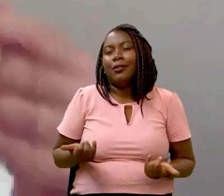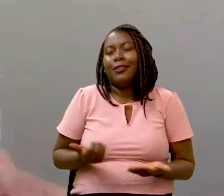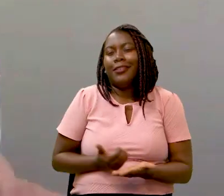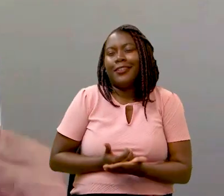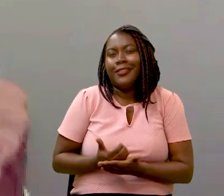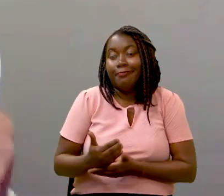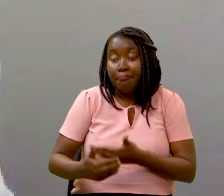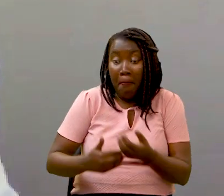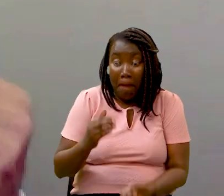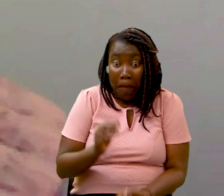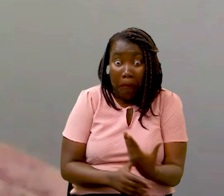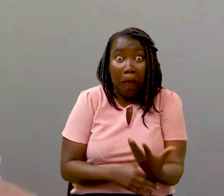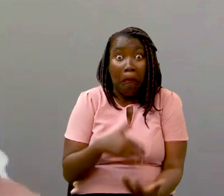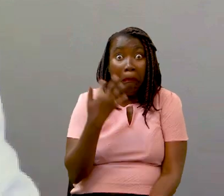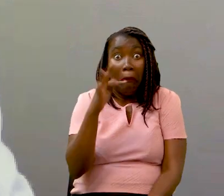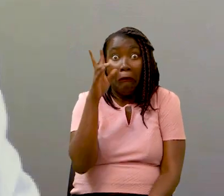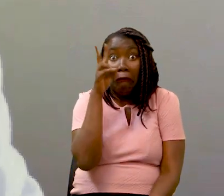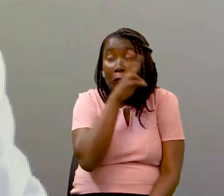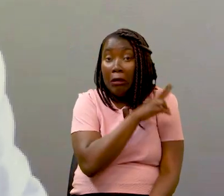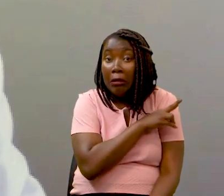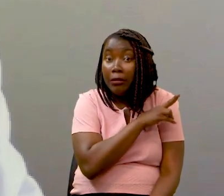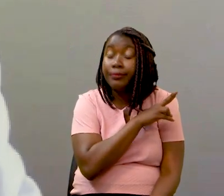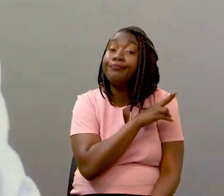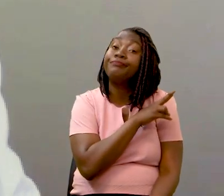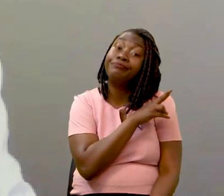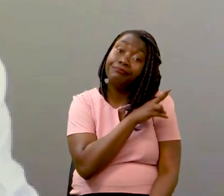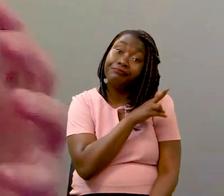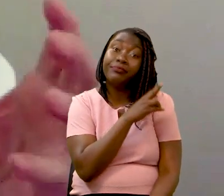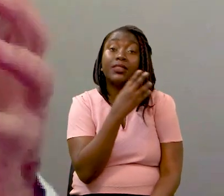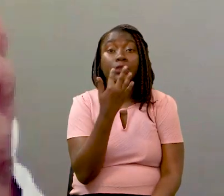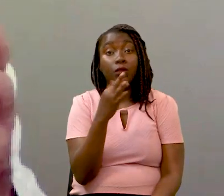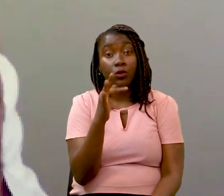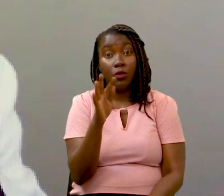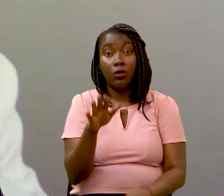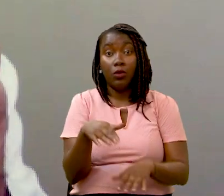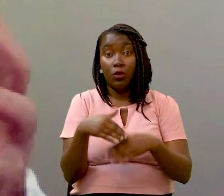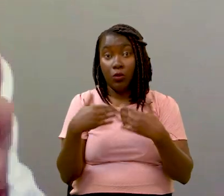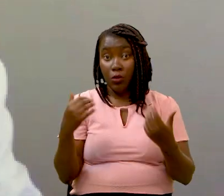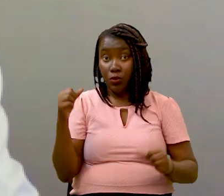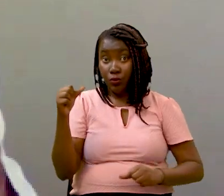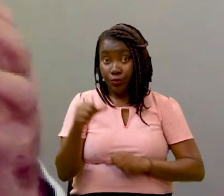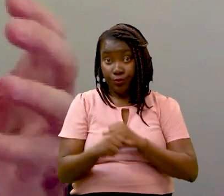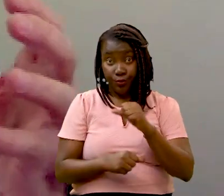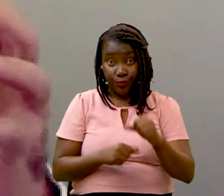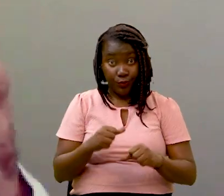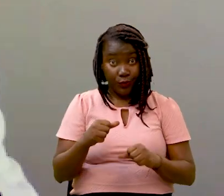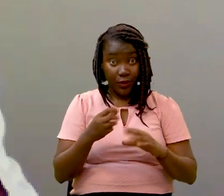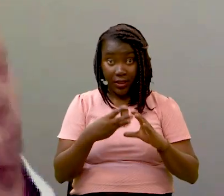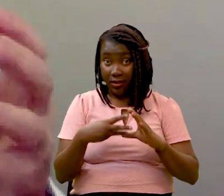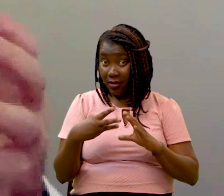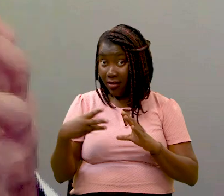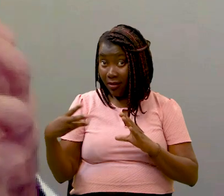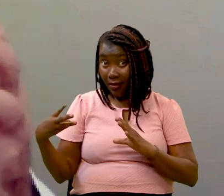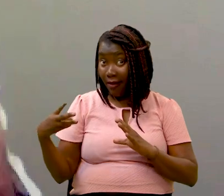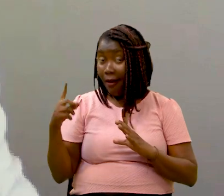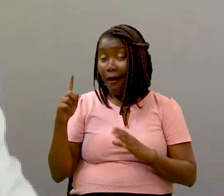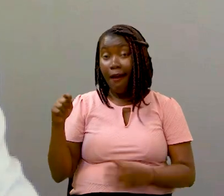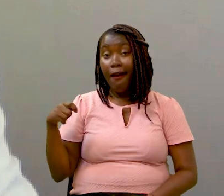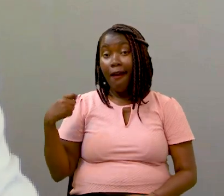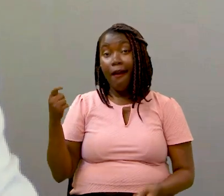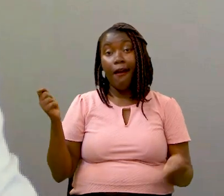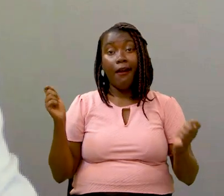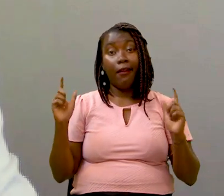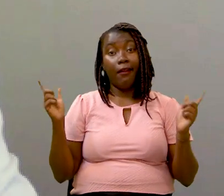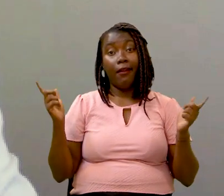alguma coisa assim começou, desencadeou uma dor muito forte, é preocupante. Então, a dor, quando muda de característica, é